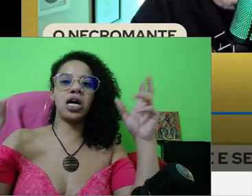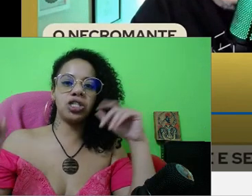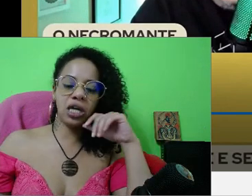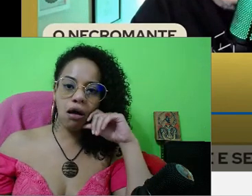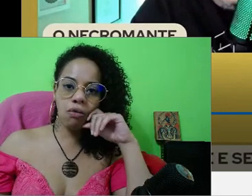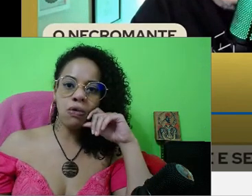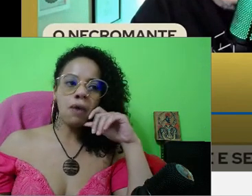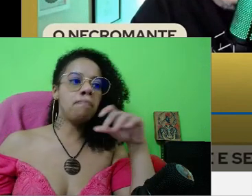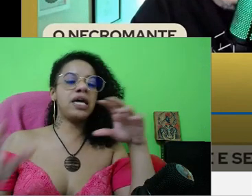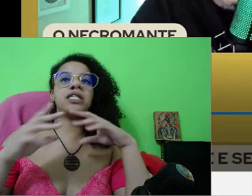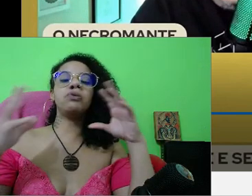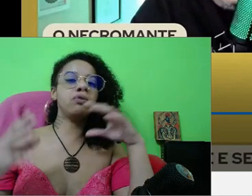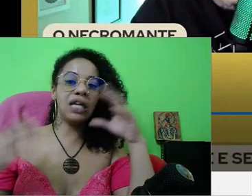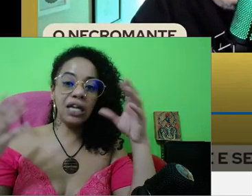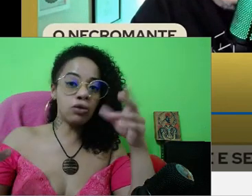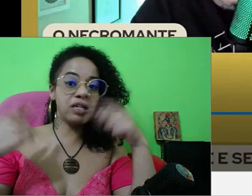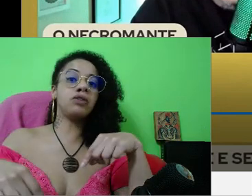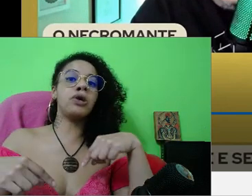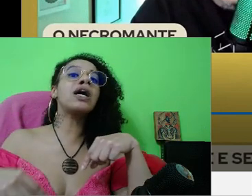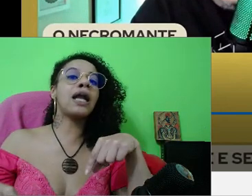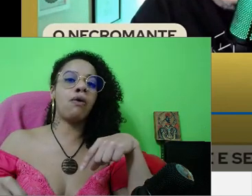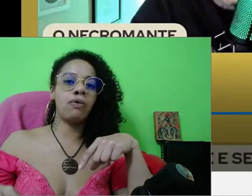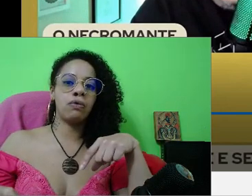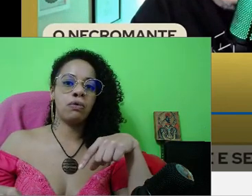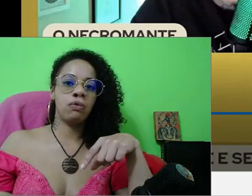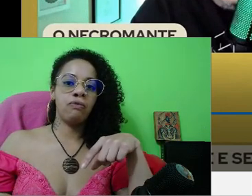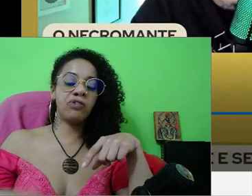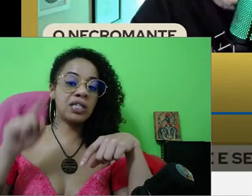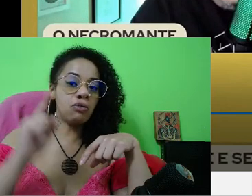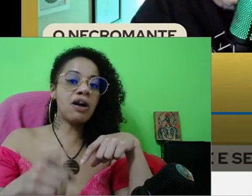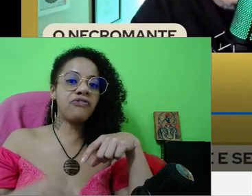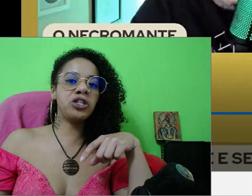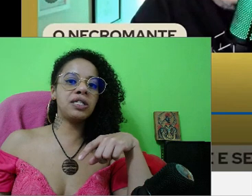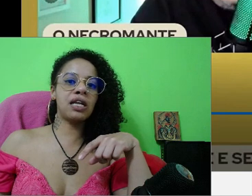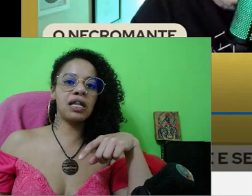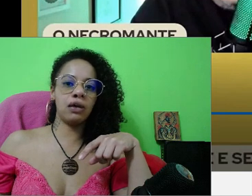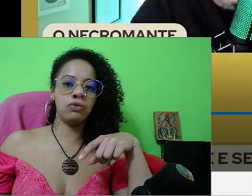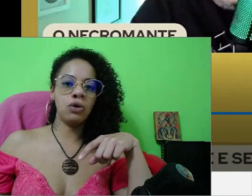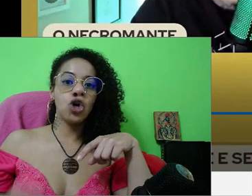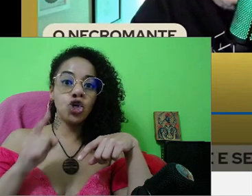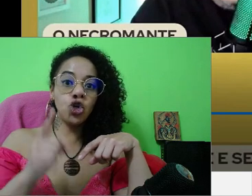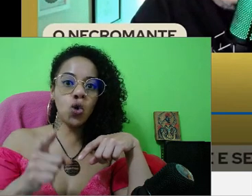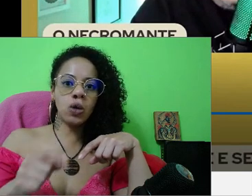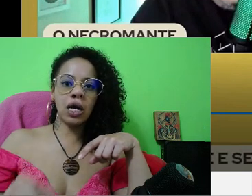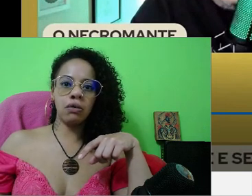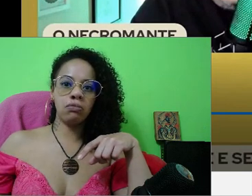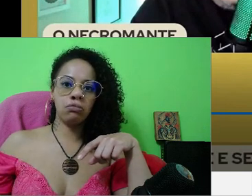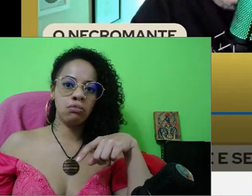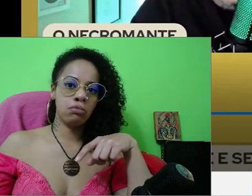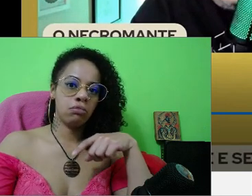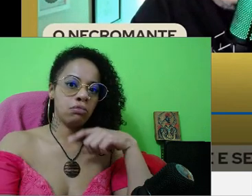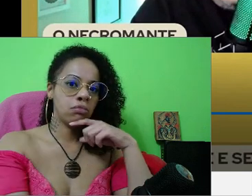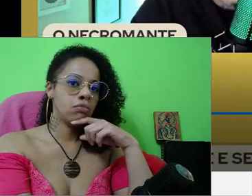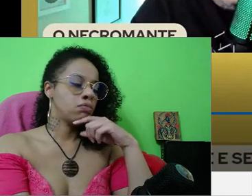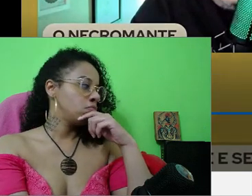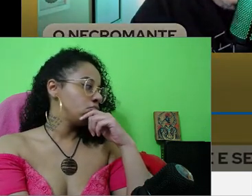na esquerda radical mesmo inclusive no meu canal Você nunca foi destratado nunca